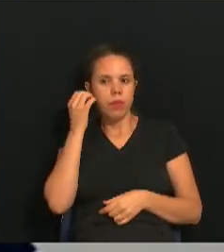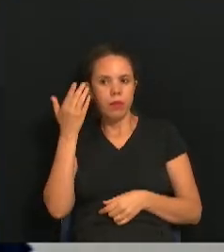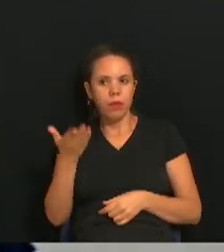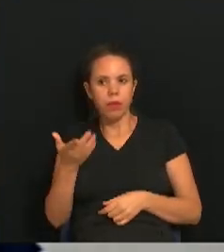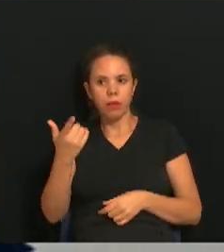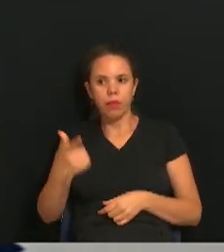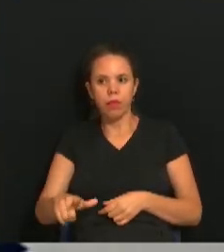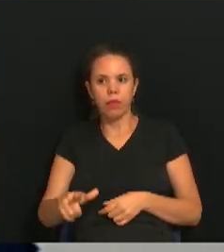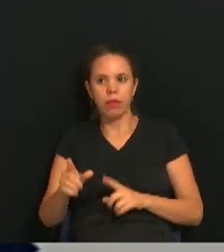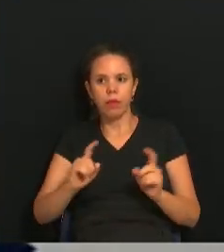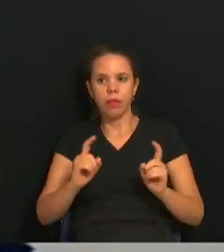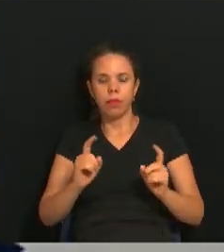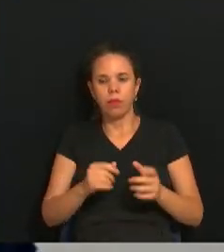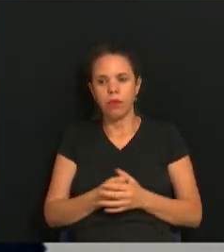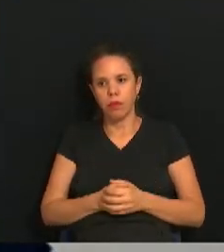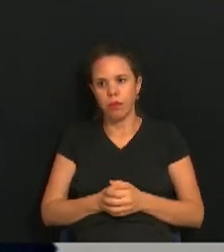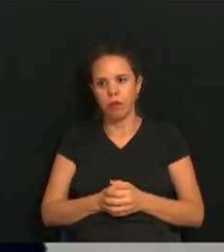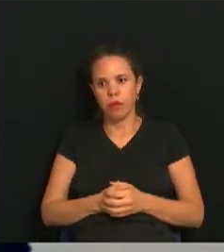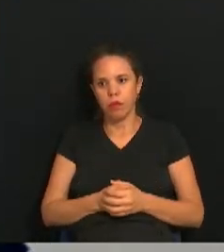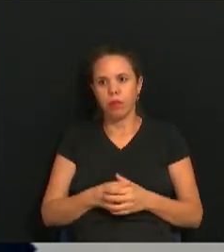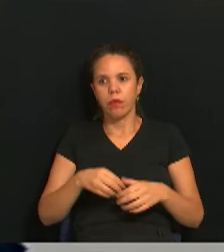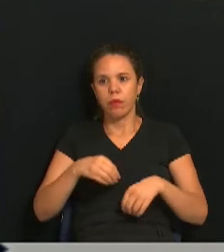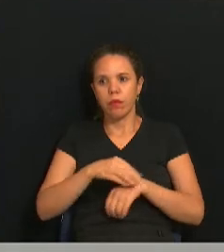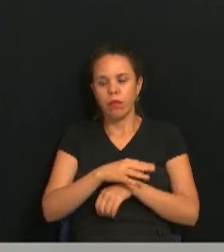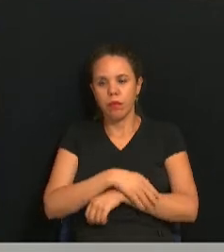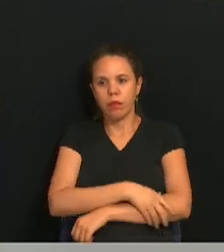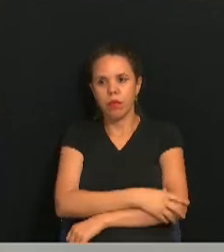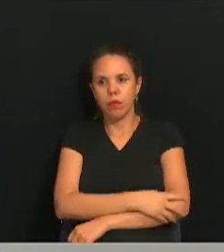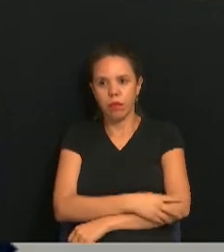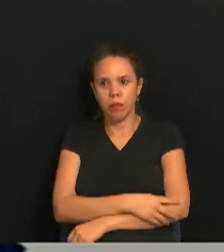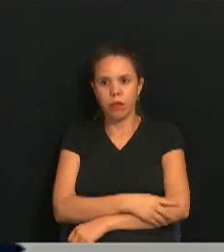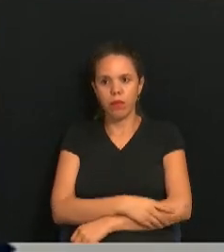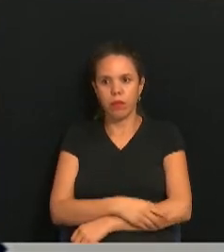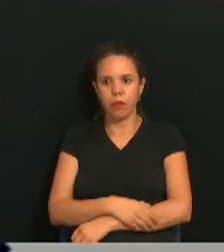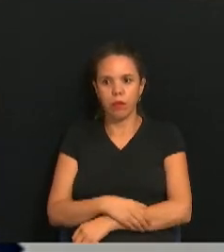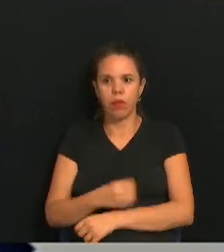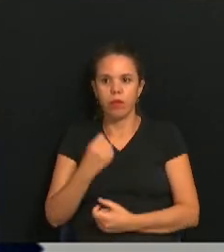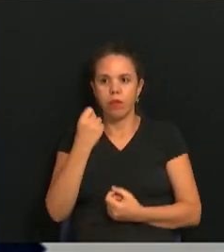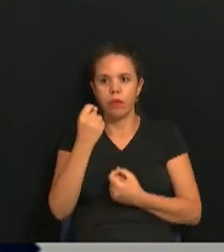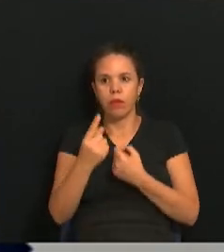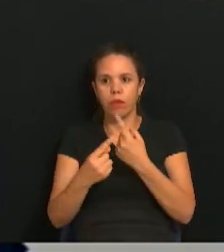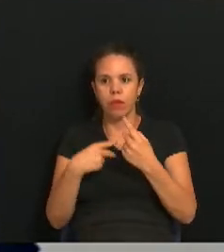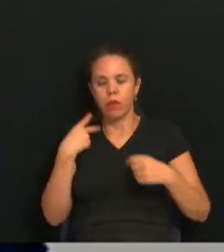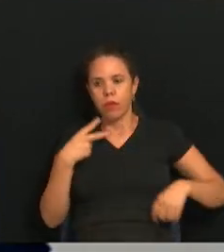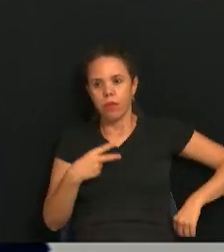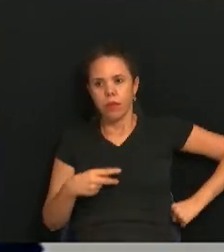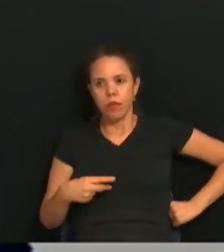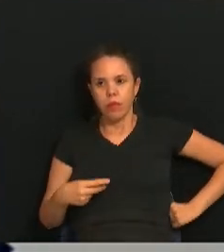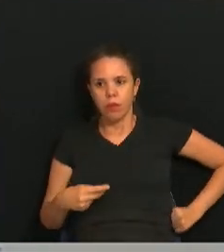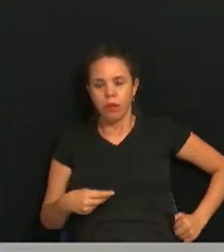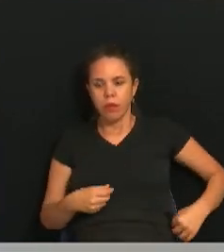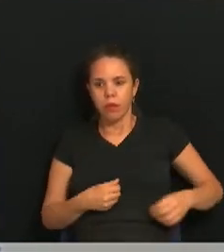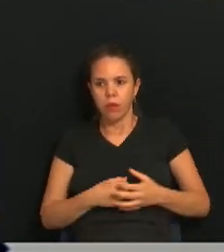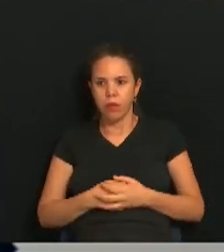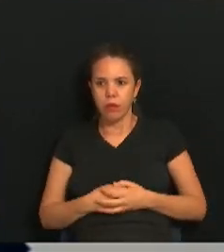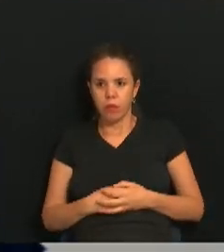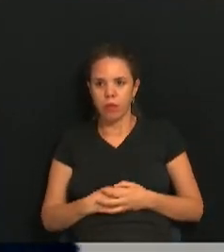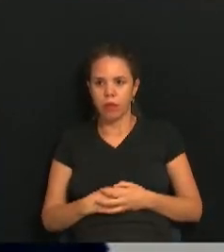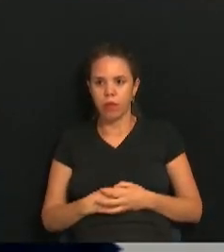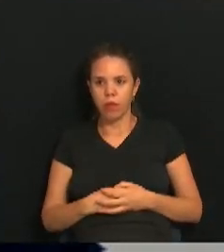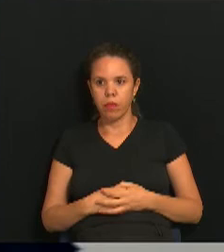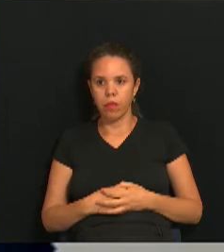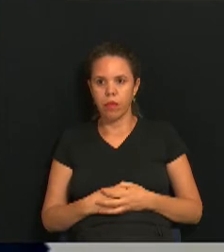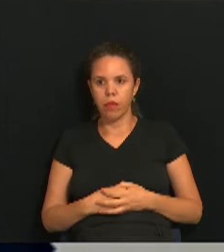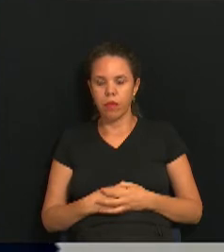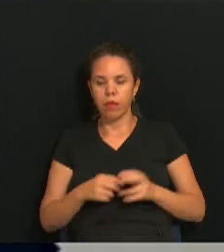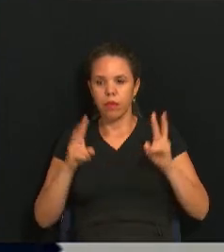outra reunião, traga, né, aí alguns vereadores, né, que se sensibilizem com a causa, que possam